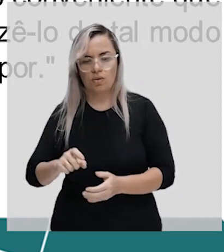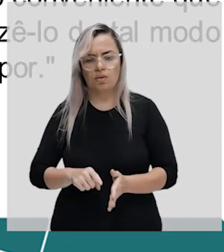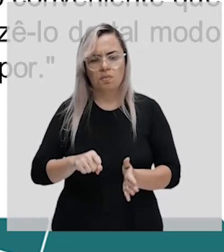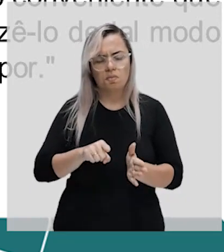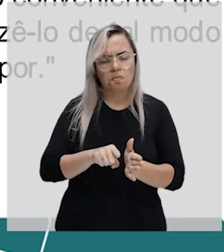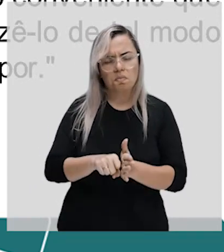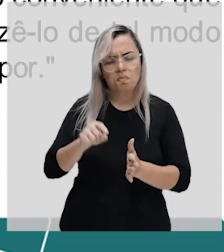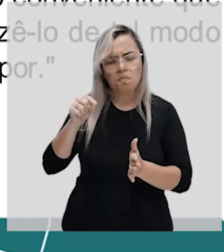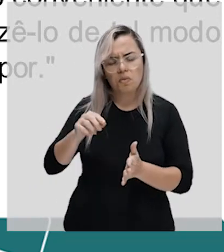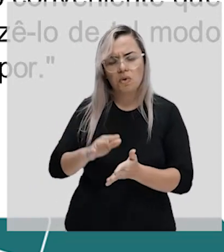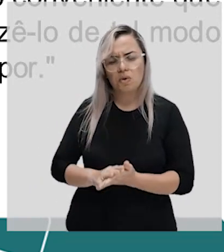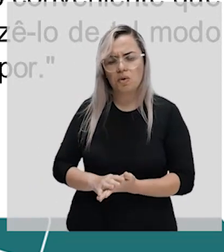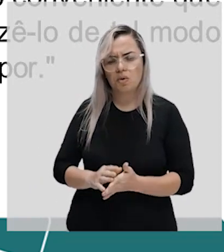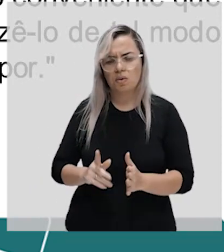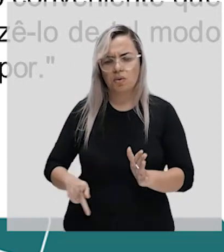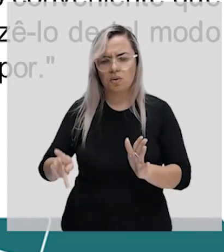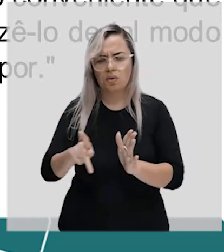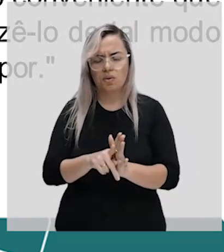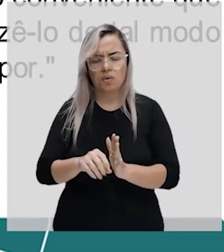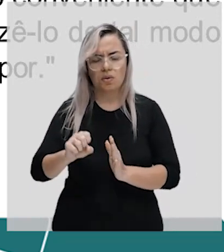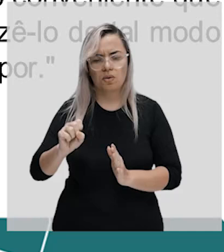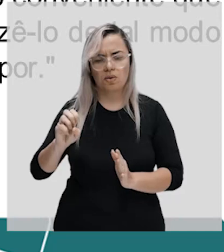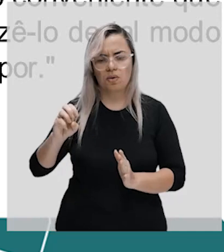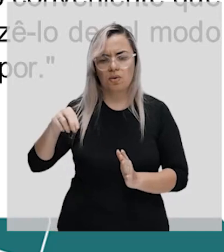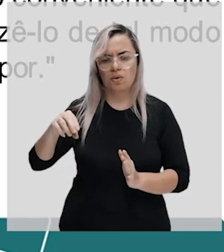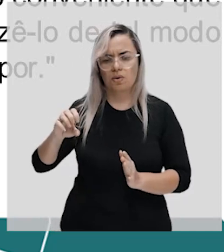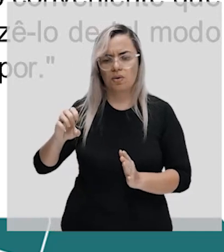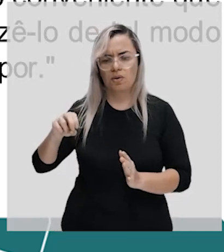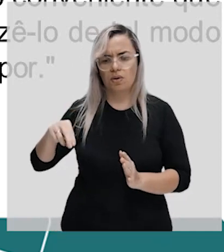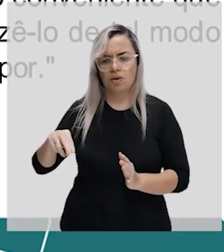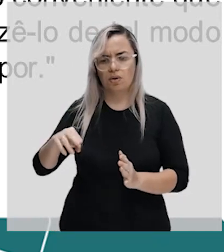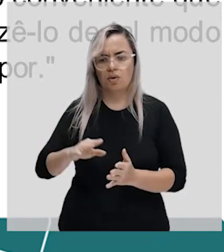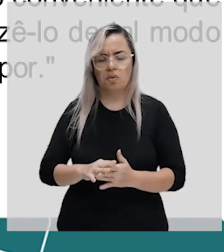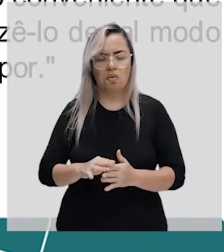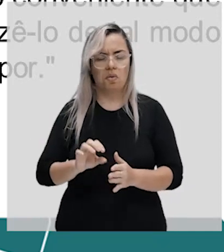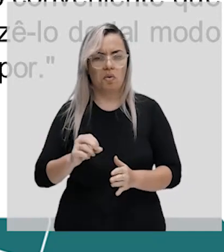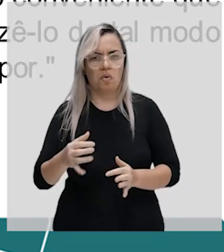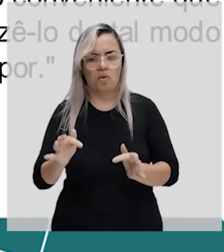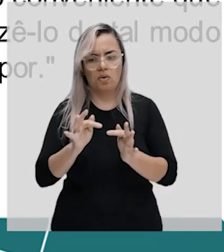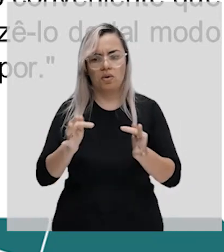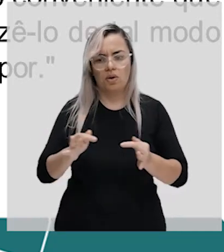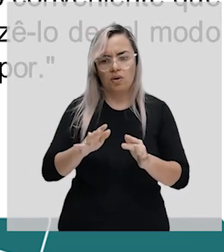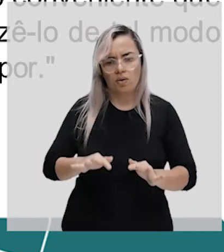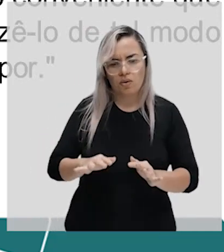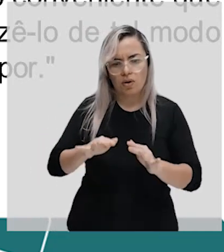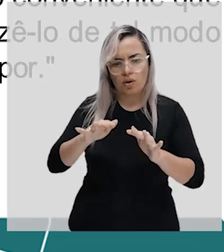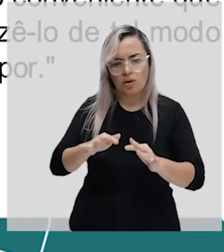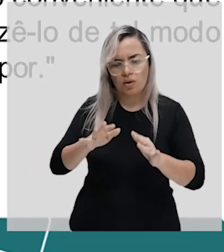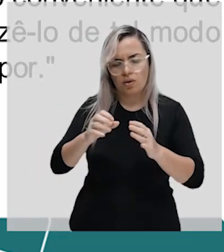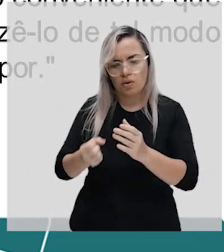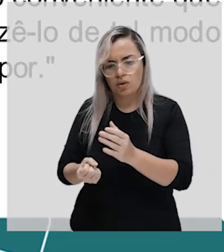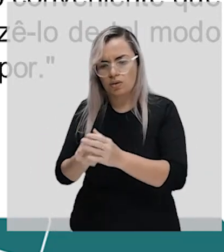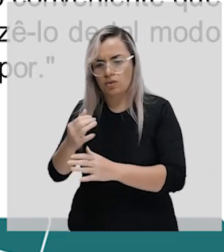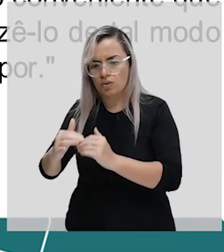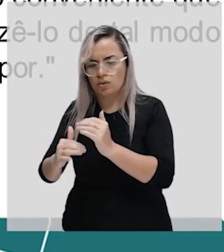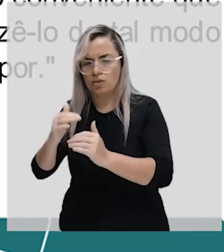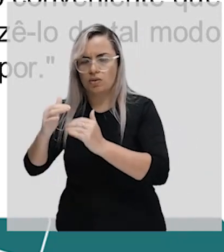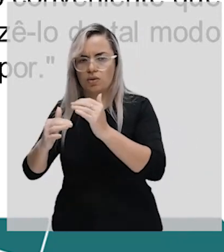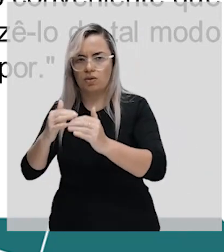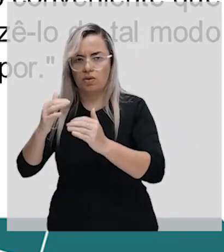o próprio sêmen ou simplesmente o vapor dele derivado a causa do desenvolvimento do óvulo. Do